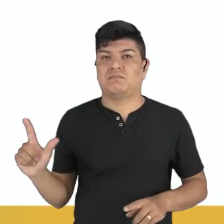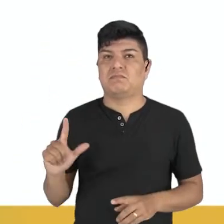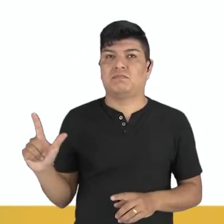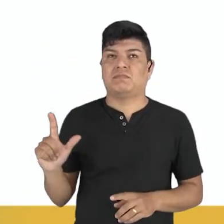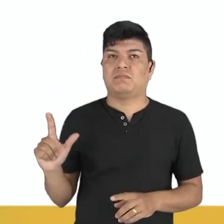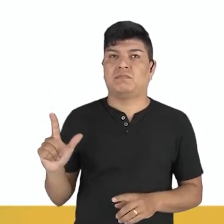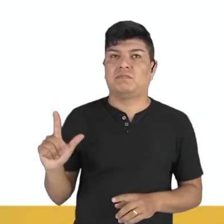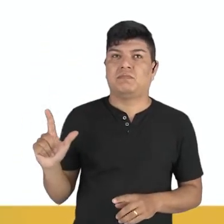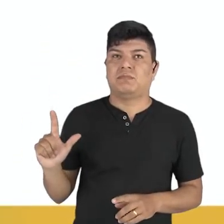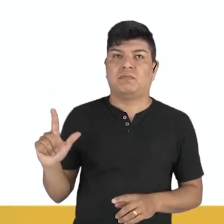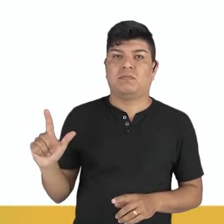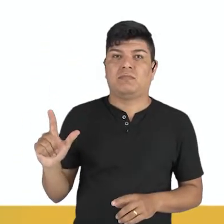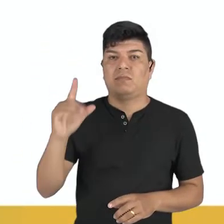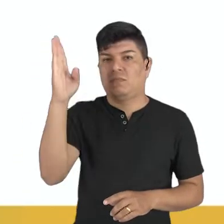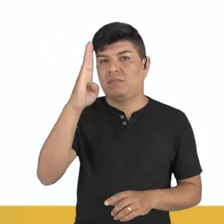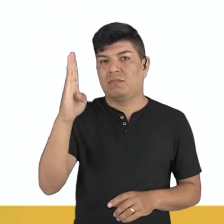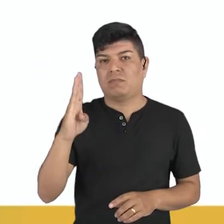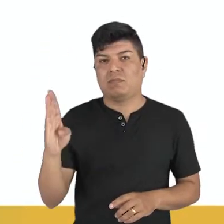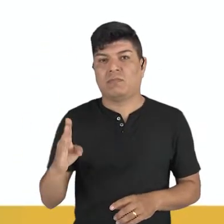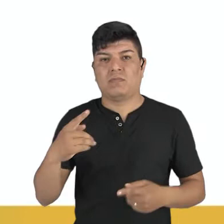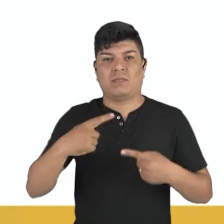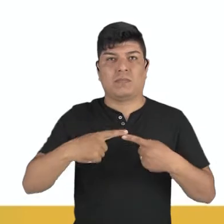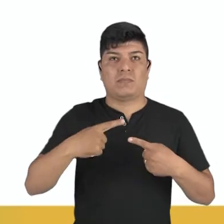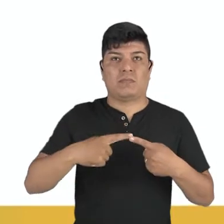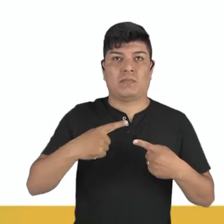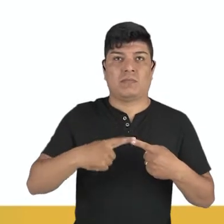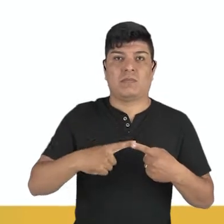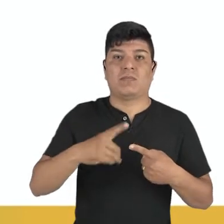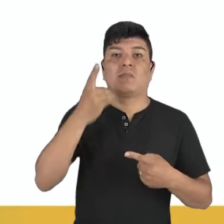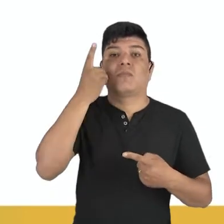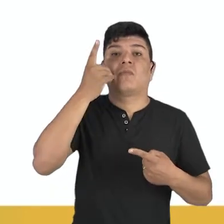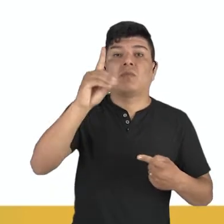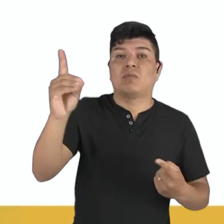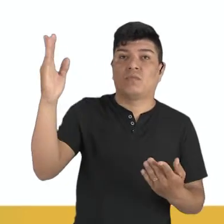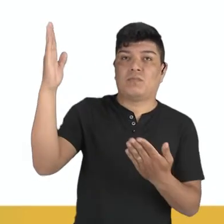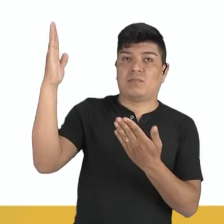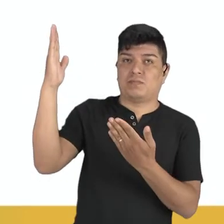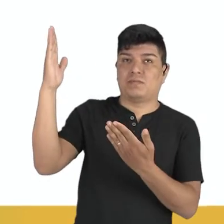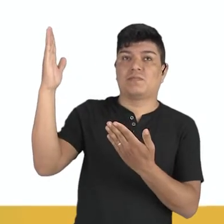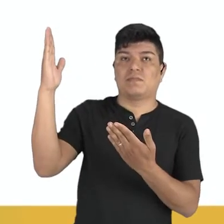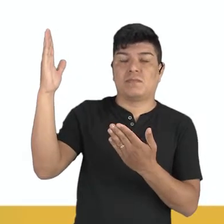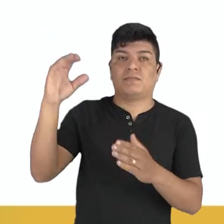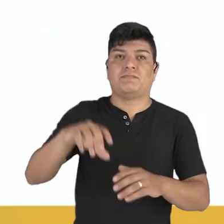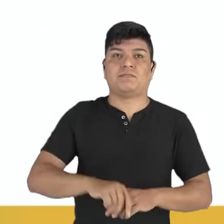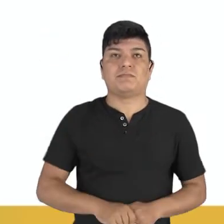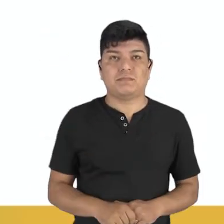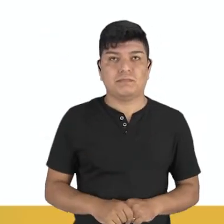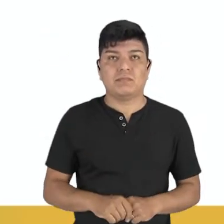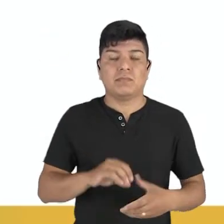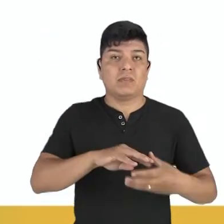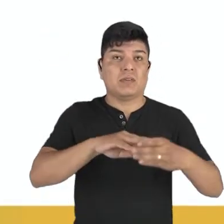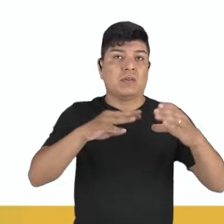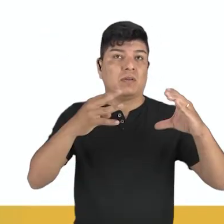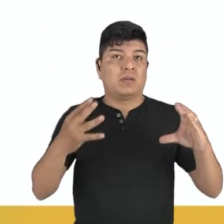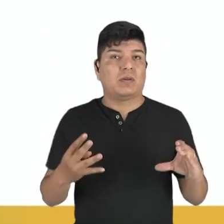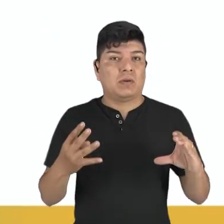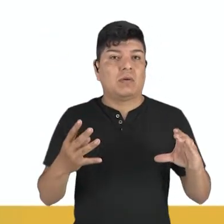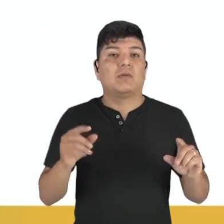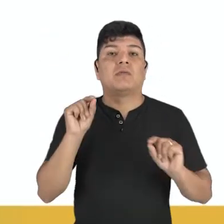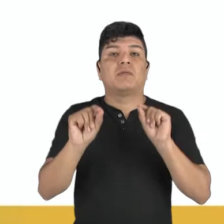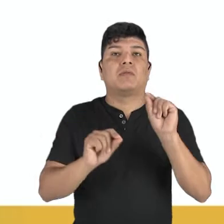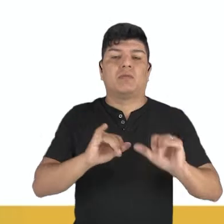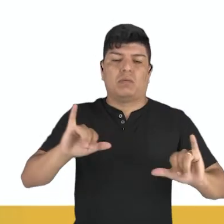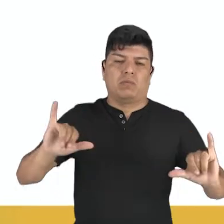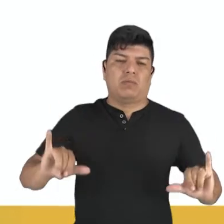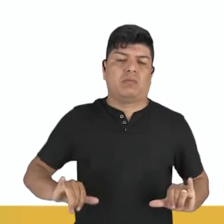literatura no Brasil né até porque olha a data aí né E aí como características nós